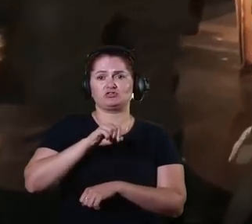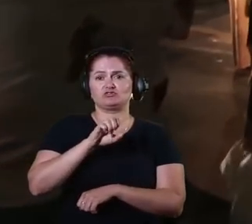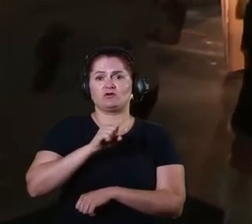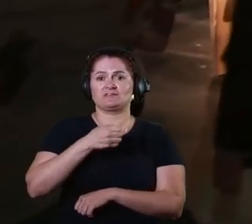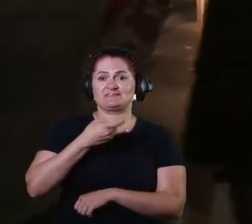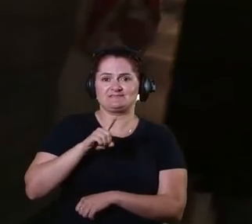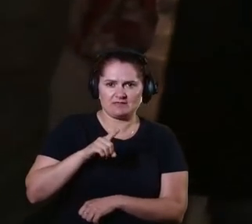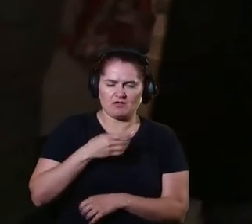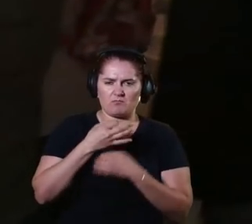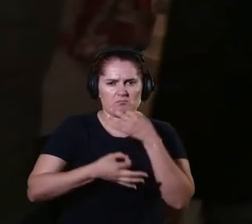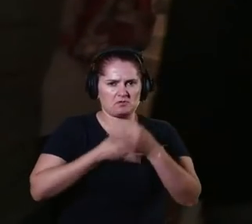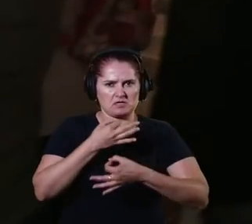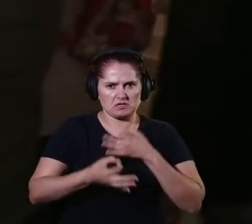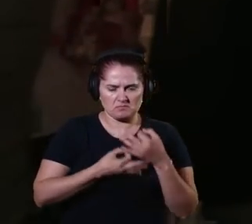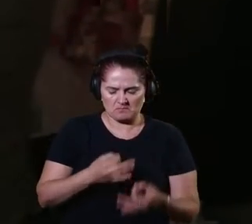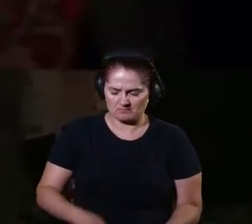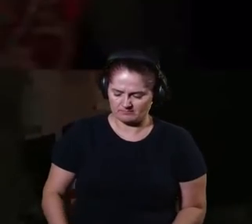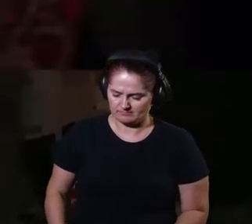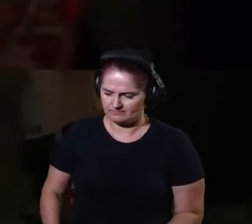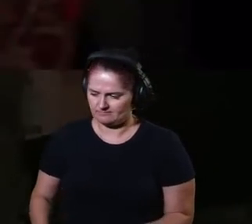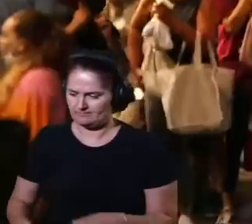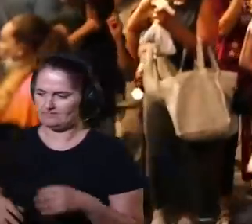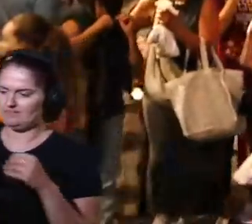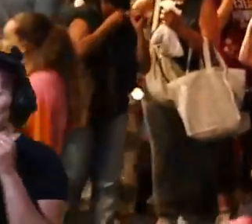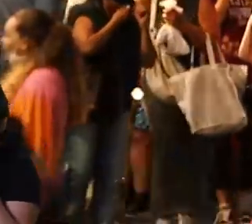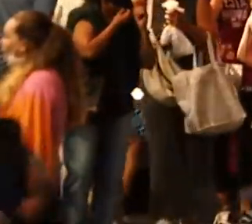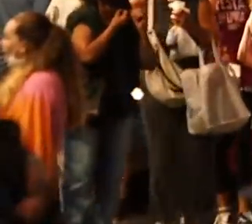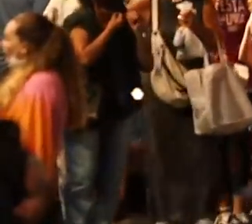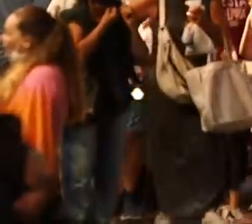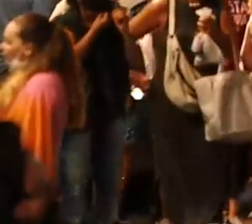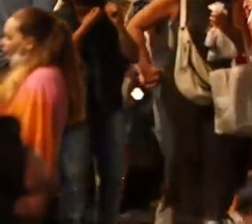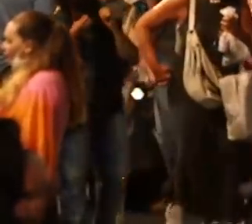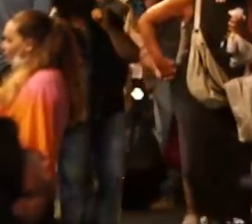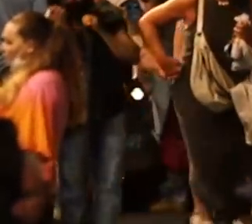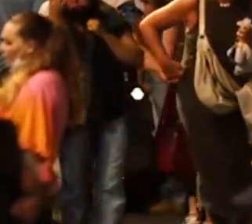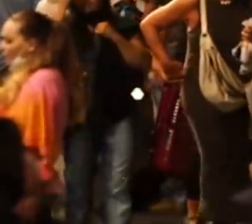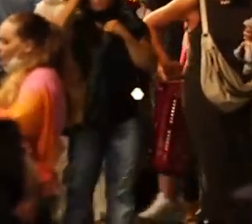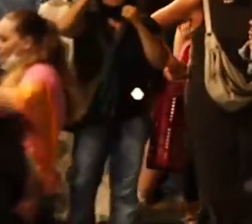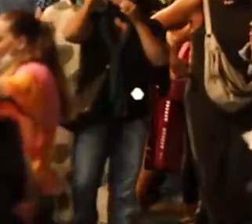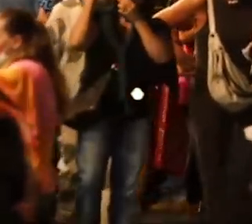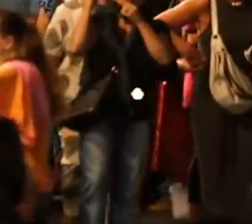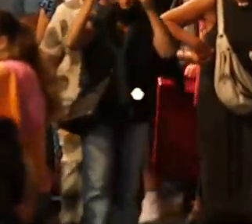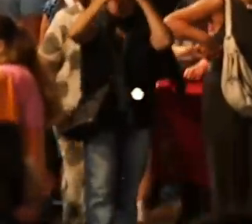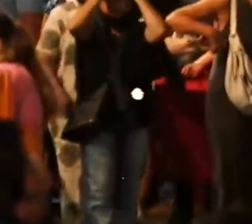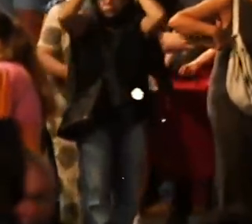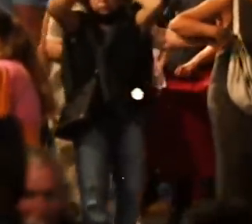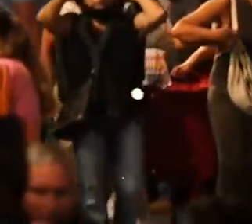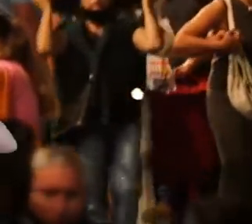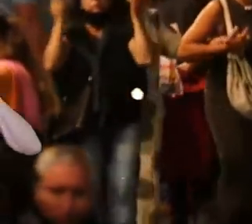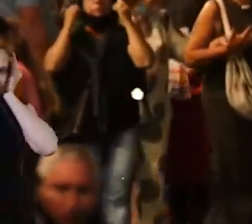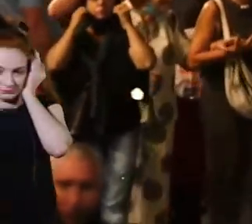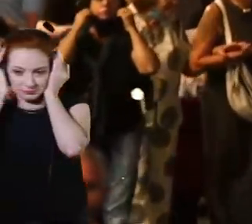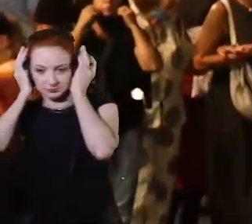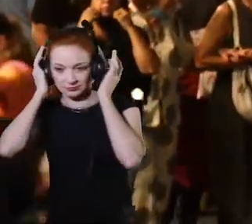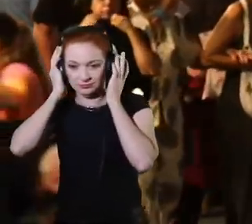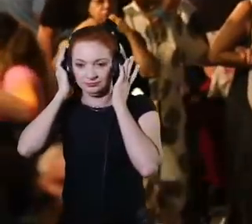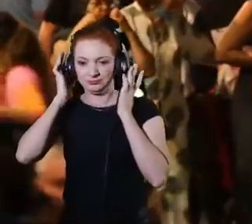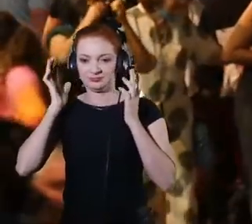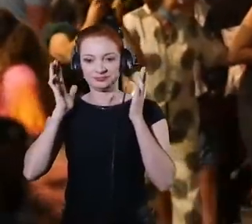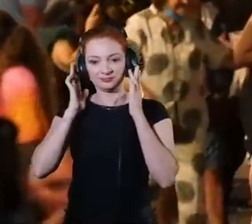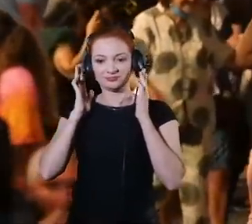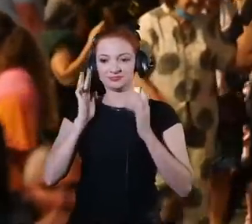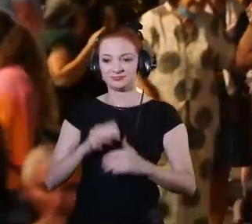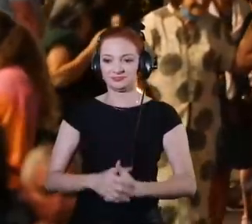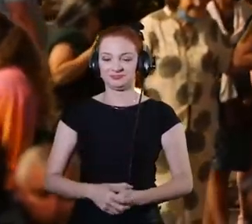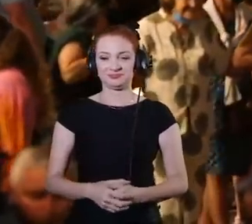essa participação mais uma vez. Bom, desfile da Festa da Uva é igual a escolinha do professor Raimundo, do Chaves, do Chapolin.